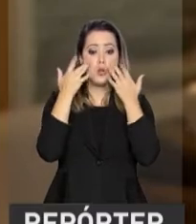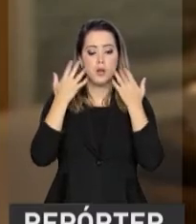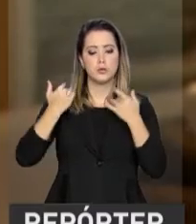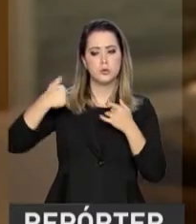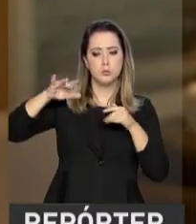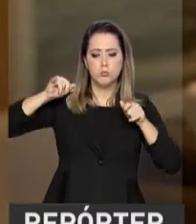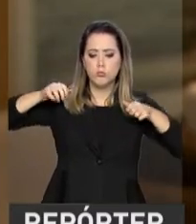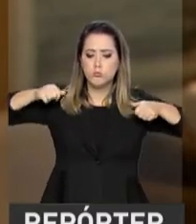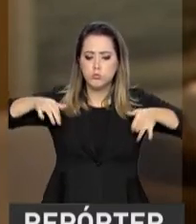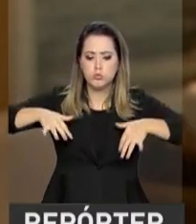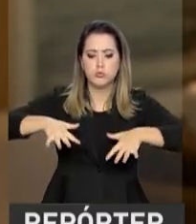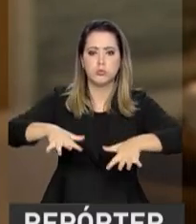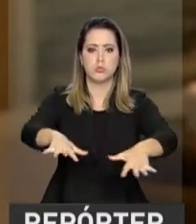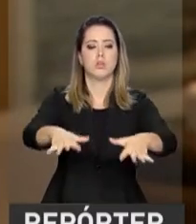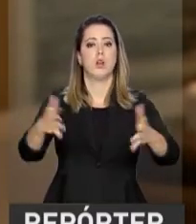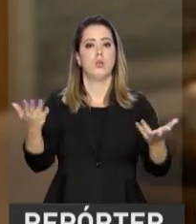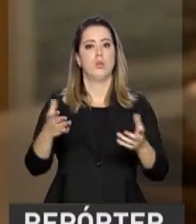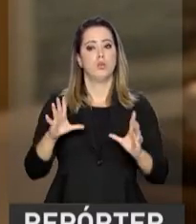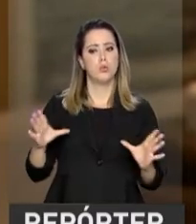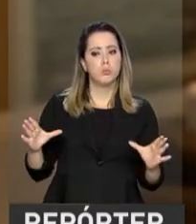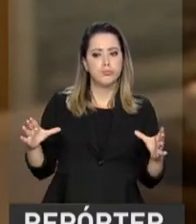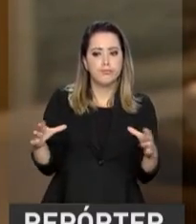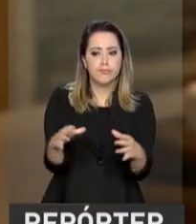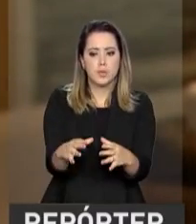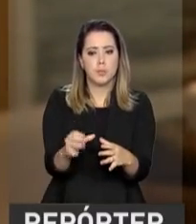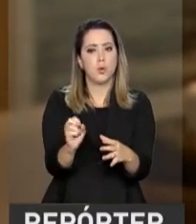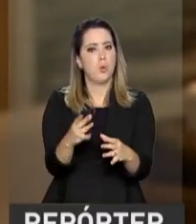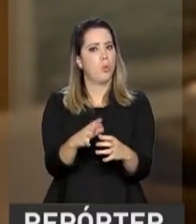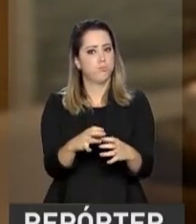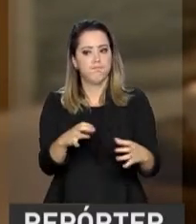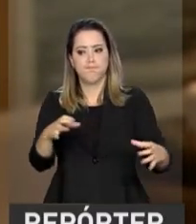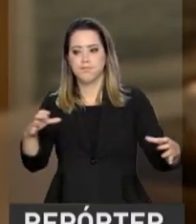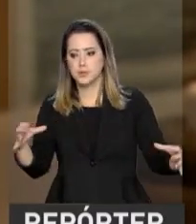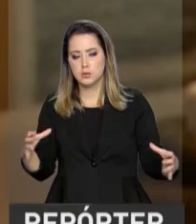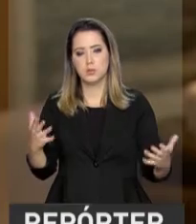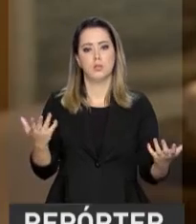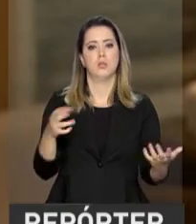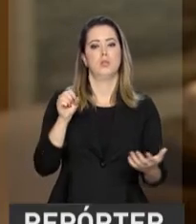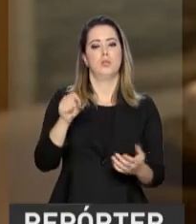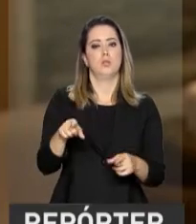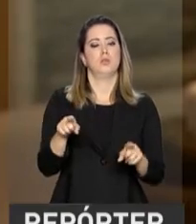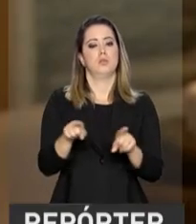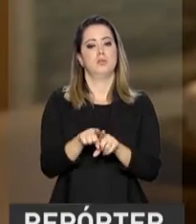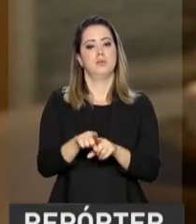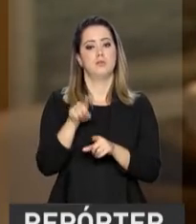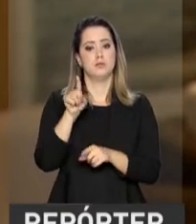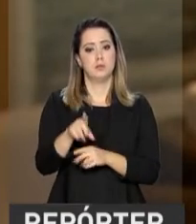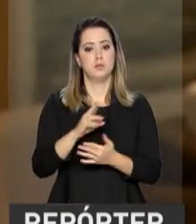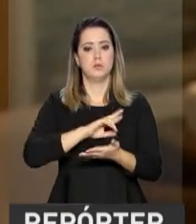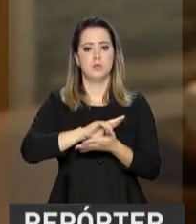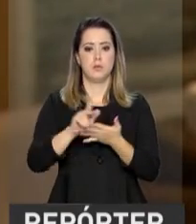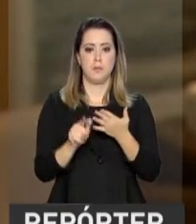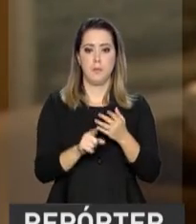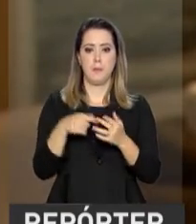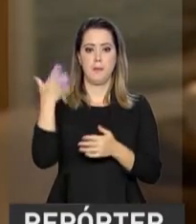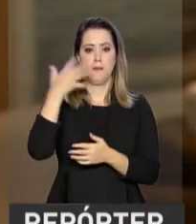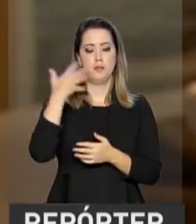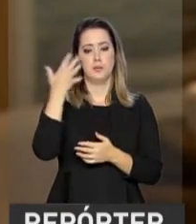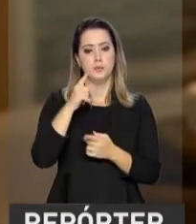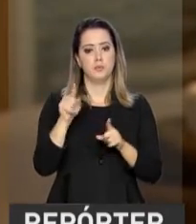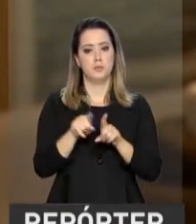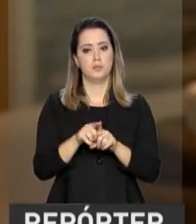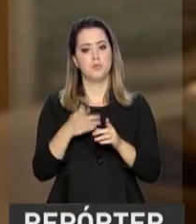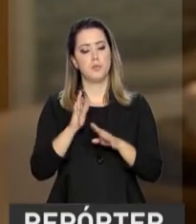um teatro com público menor, o teu público atingido, alcançado, né, ele também é. Então, assim, tem formas de você explicar